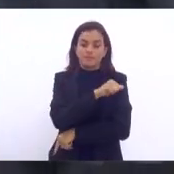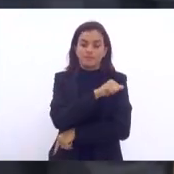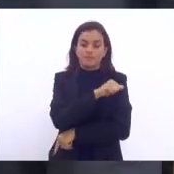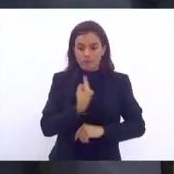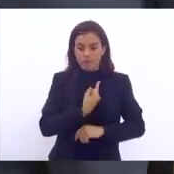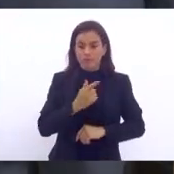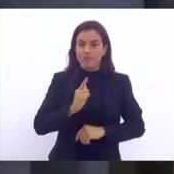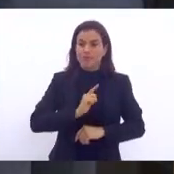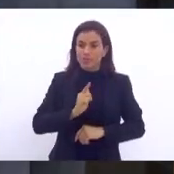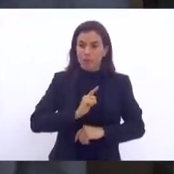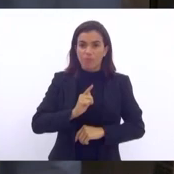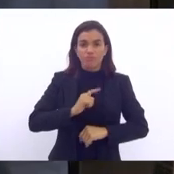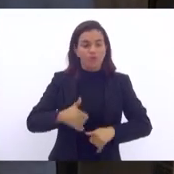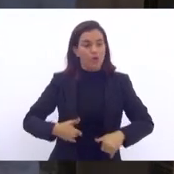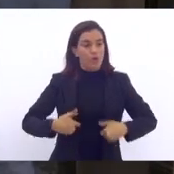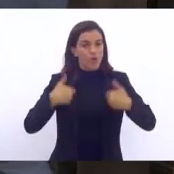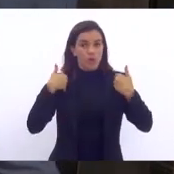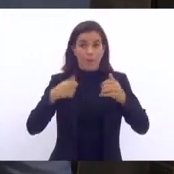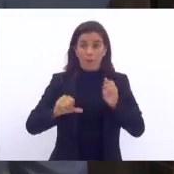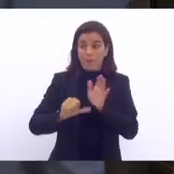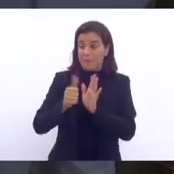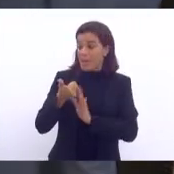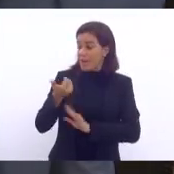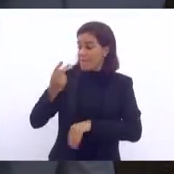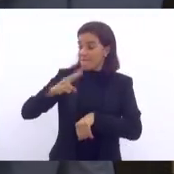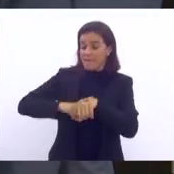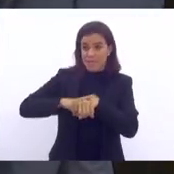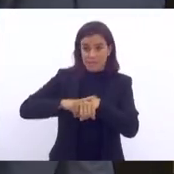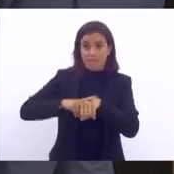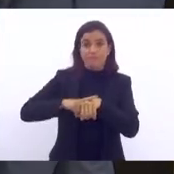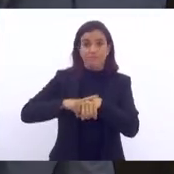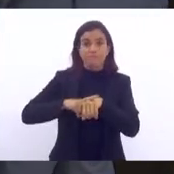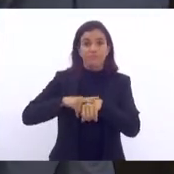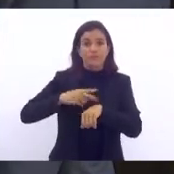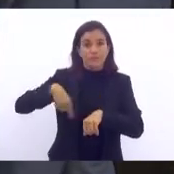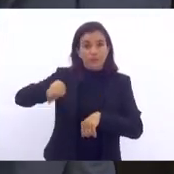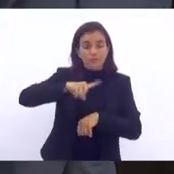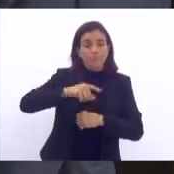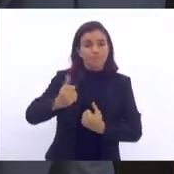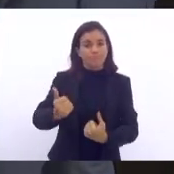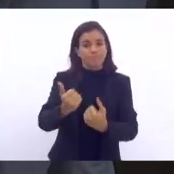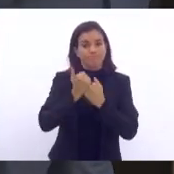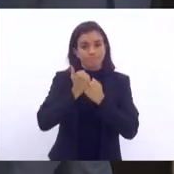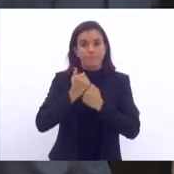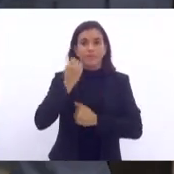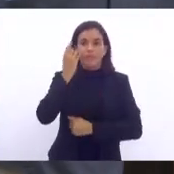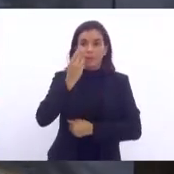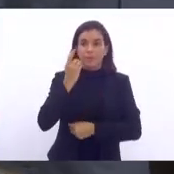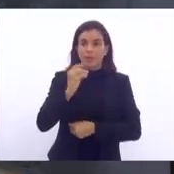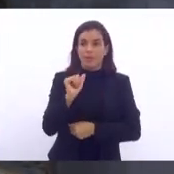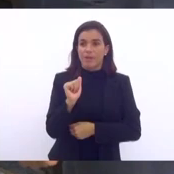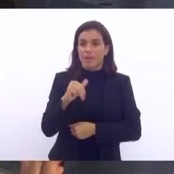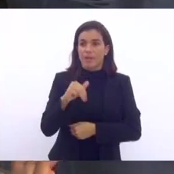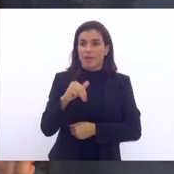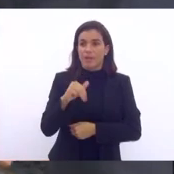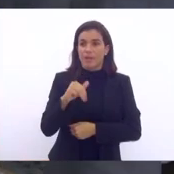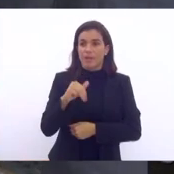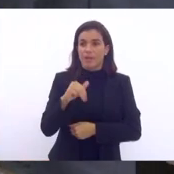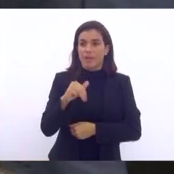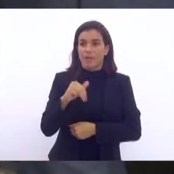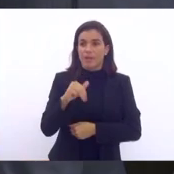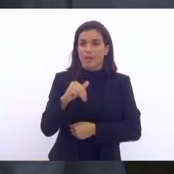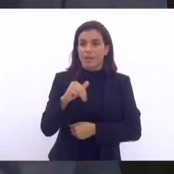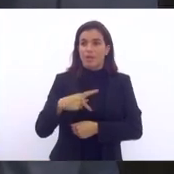mandato nessa casa, ter tido o apoio de Vossa Excelência, dos deputados Rodrigo Amorim e Felipe Poubel, dizer o carinho que eu tenho